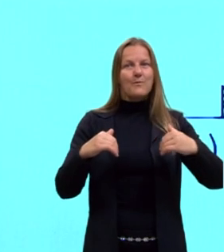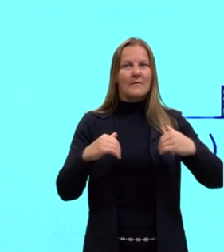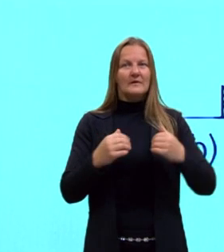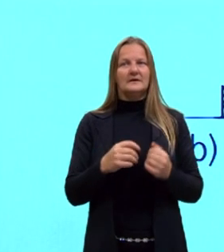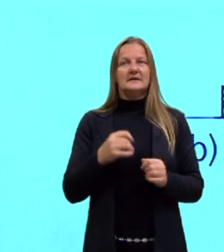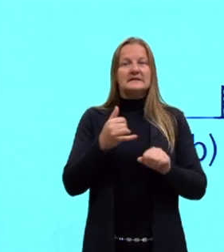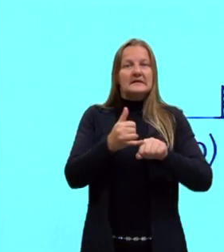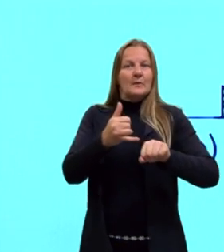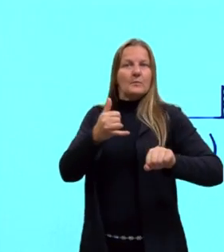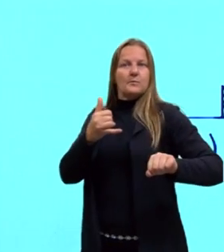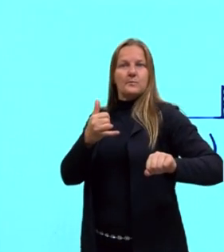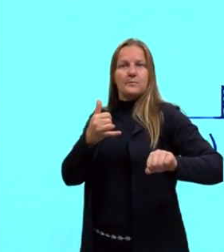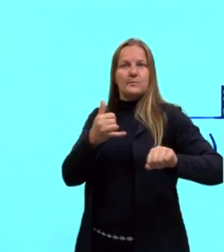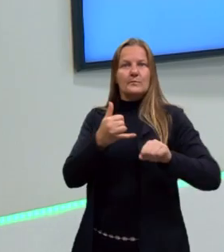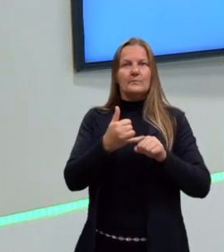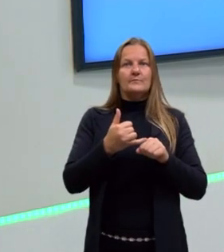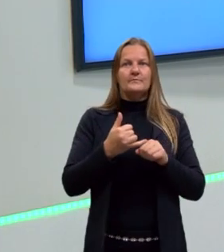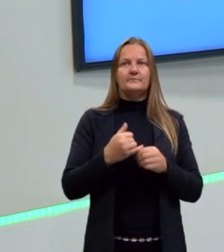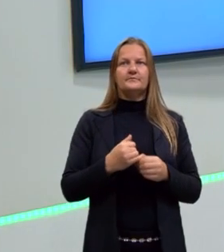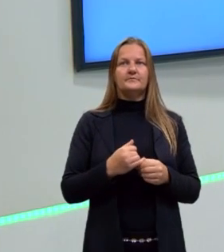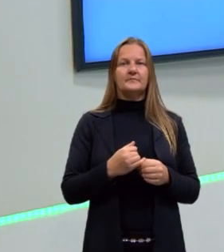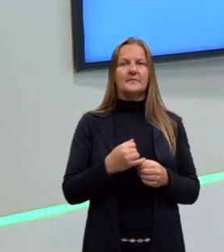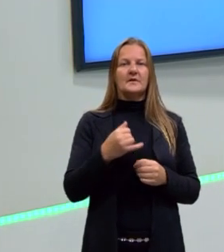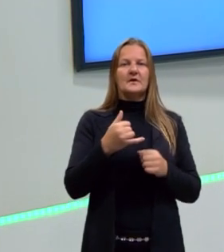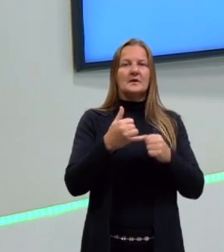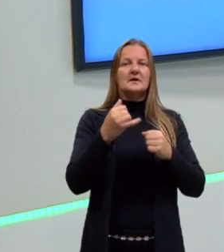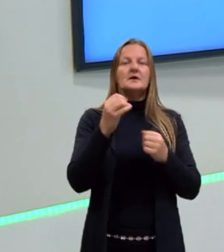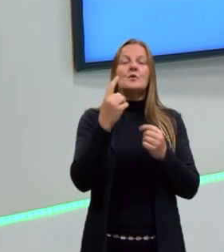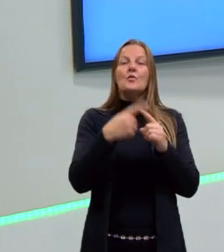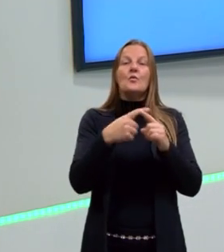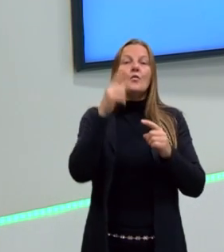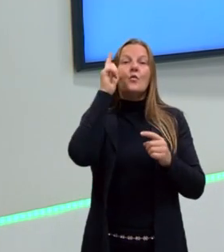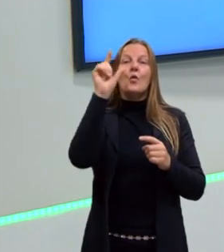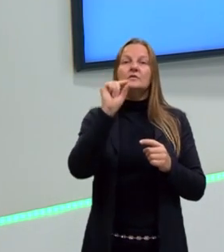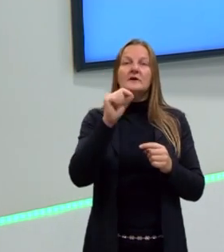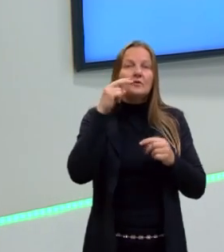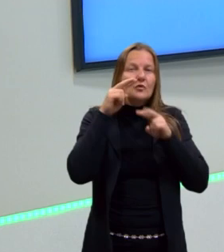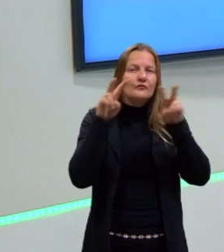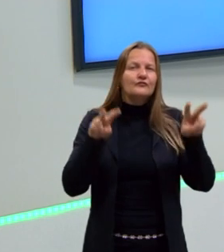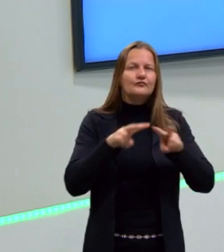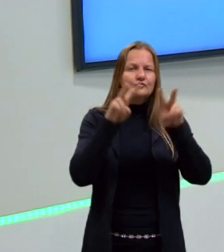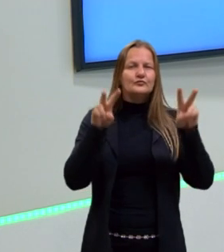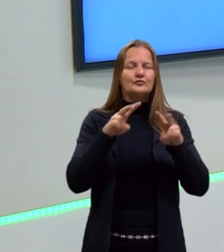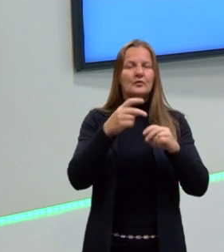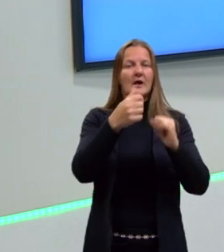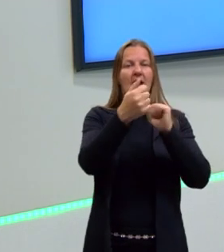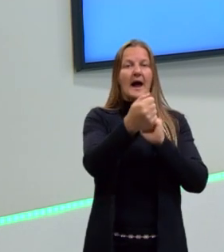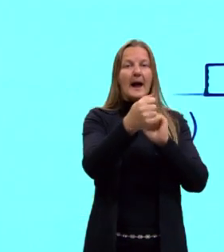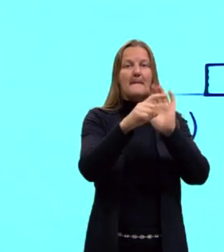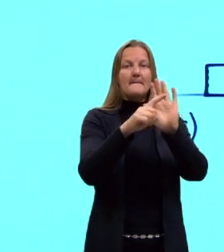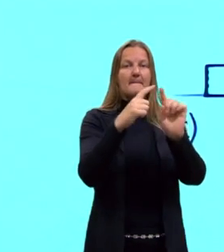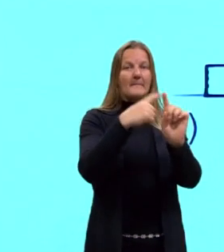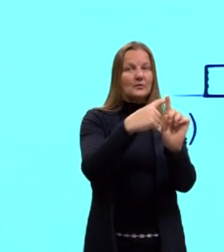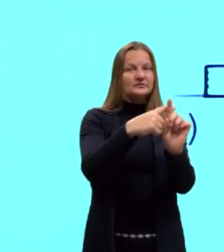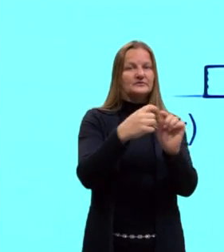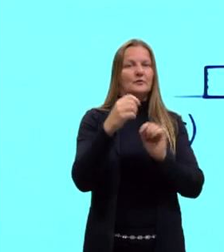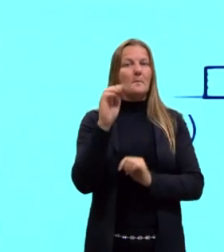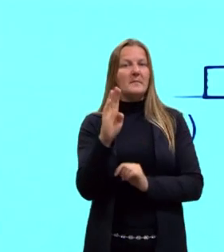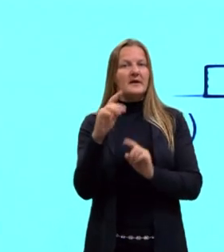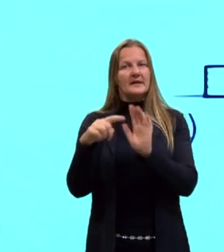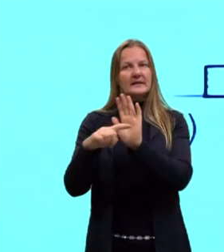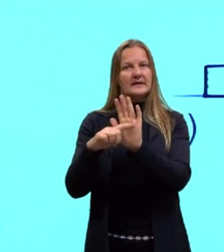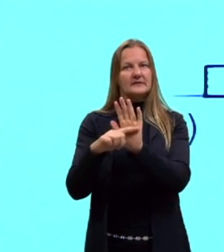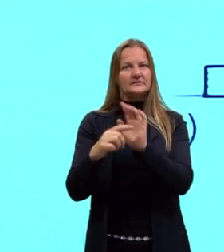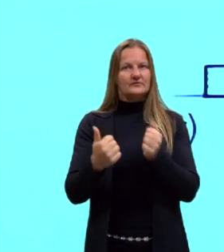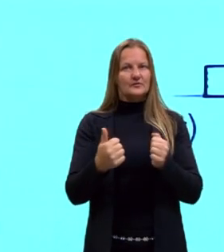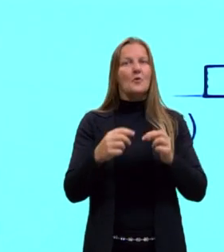aquele bastão vai acontecer isso aqui né a gente consegue então ver né que o corpo a ficou positivo e o corpo B